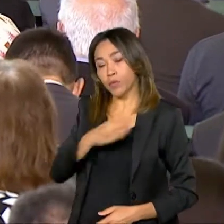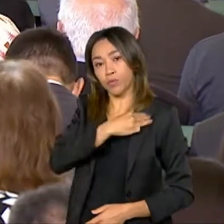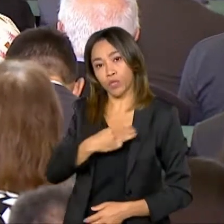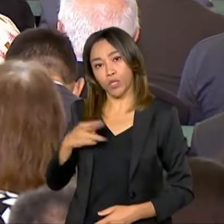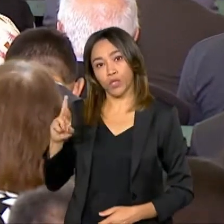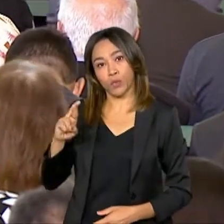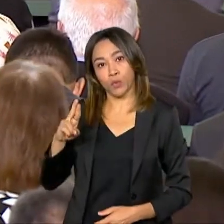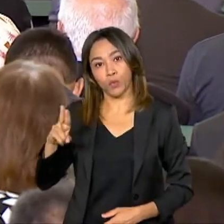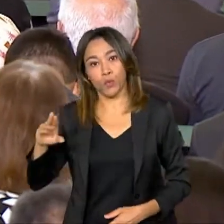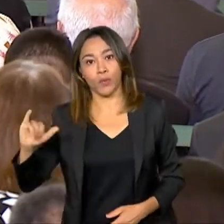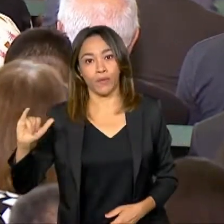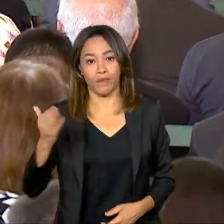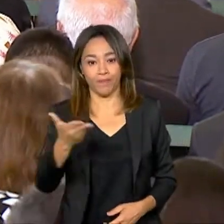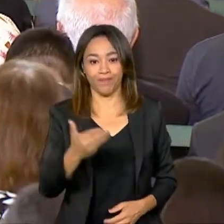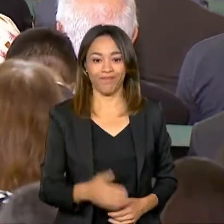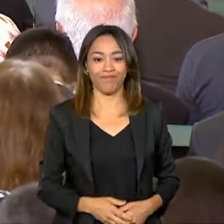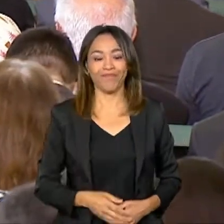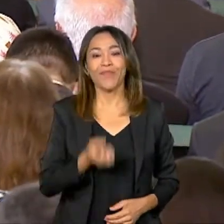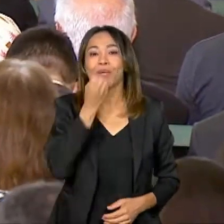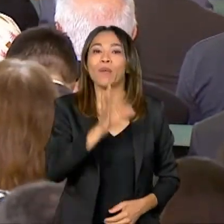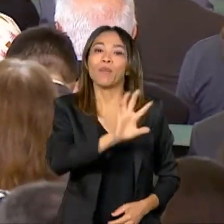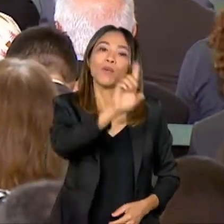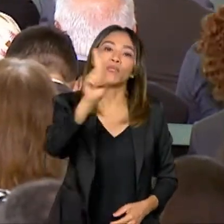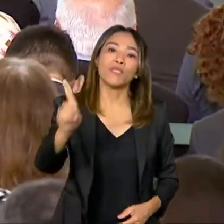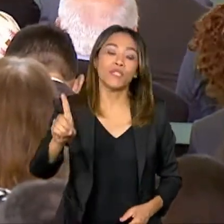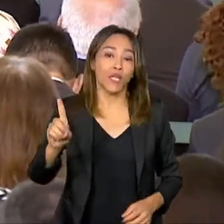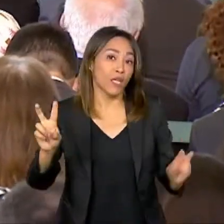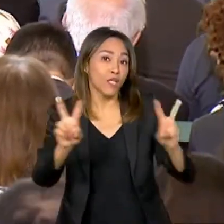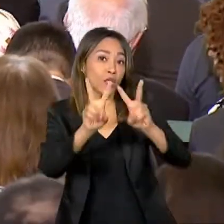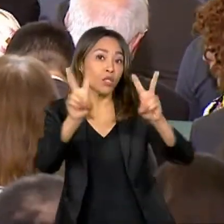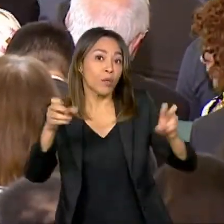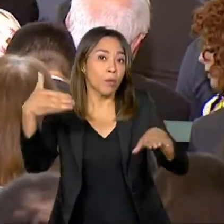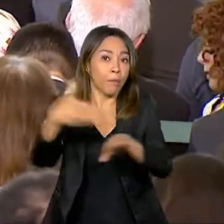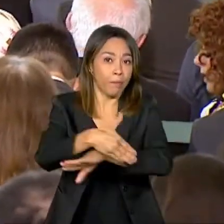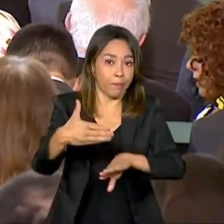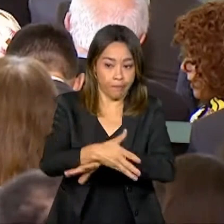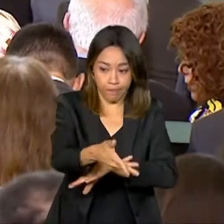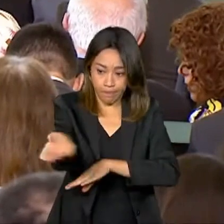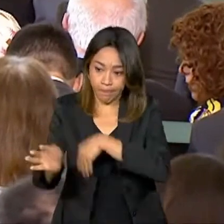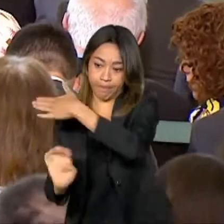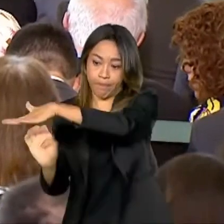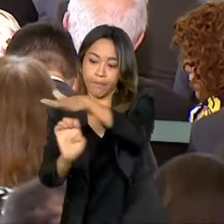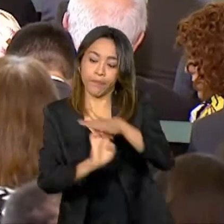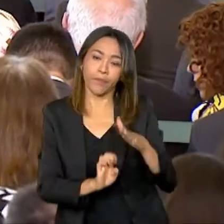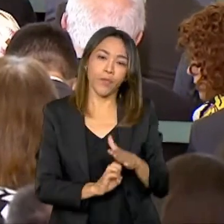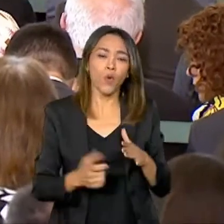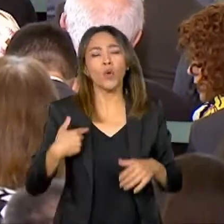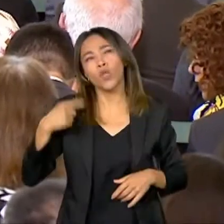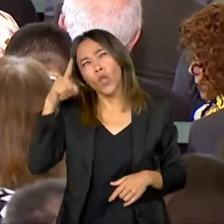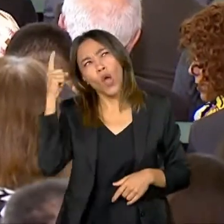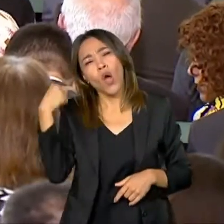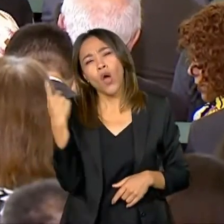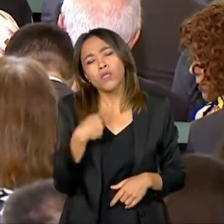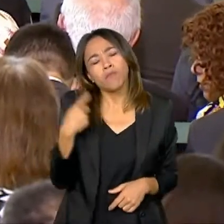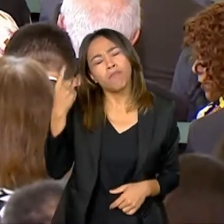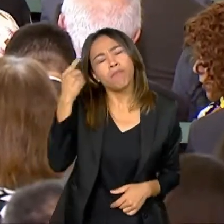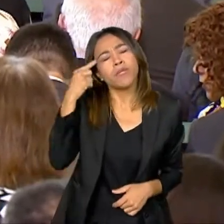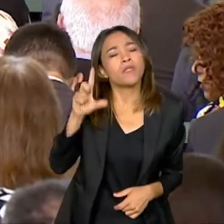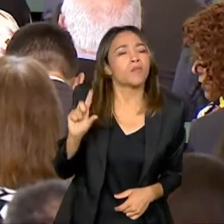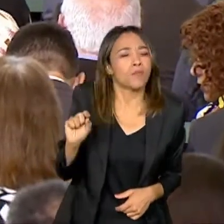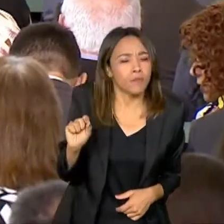bom Bom dia Lu eh sobre a participação da iniciativa privada a nossa lógica é o seguinte é justamente mudar essa